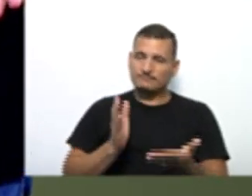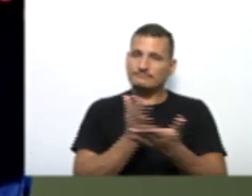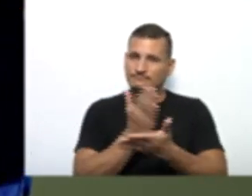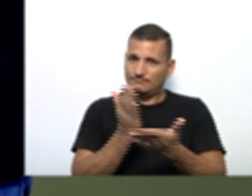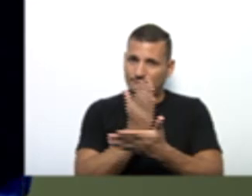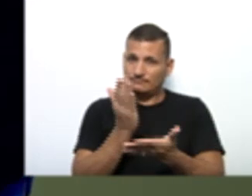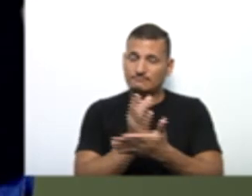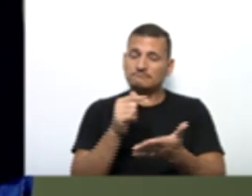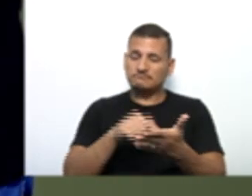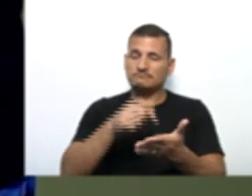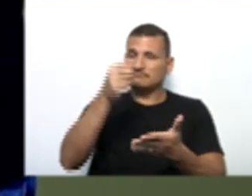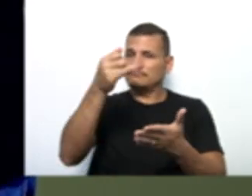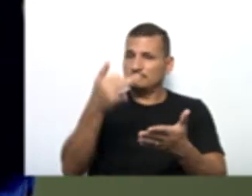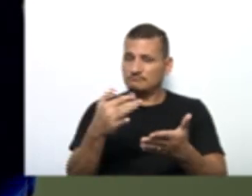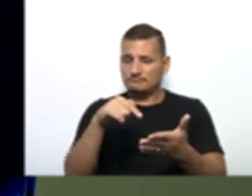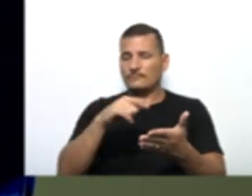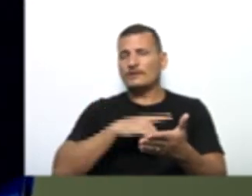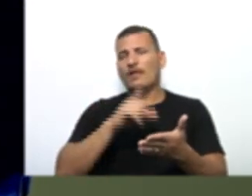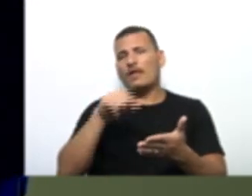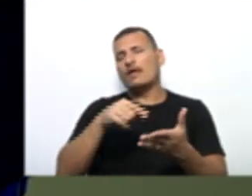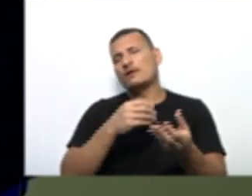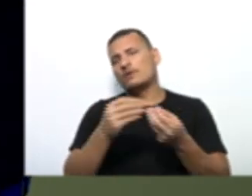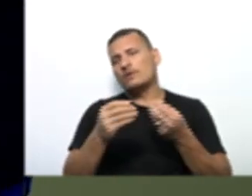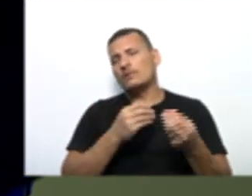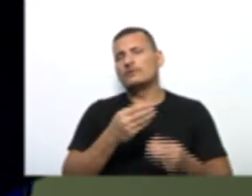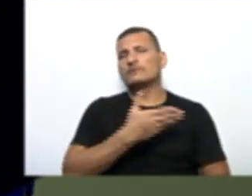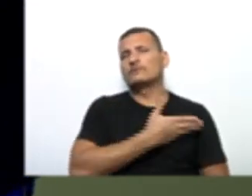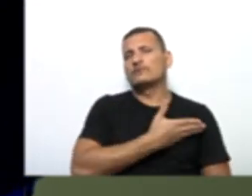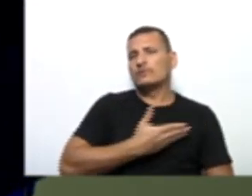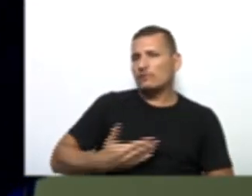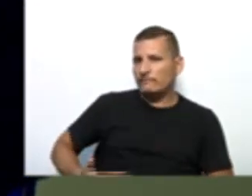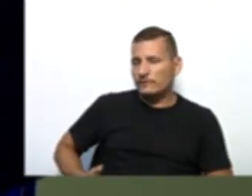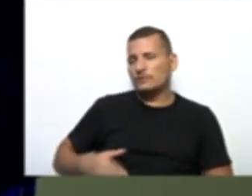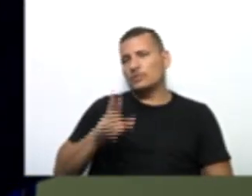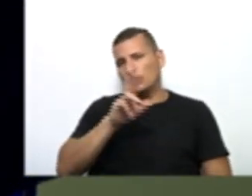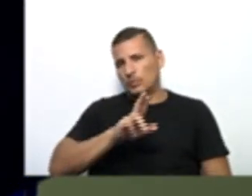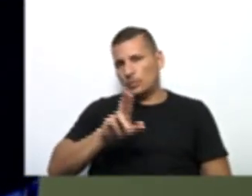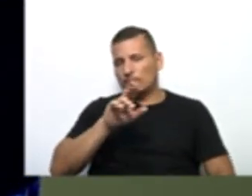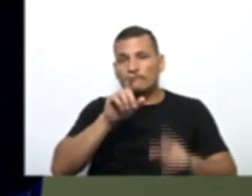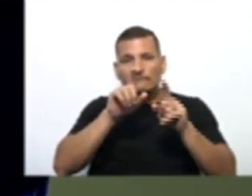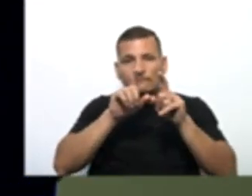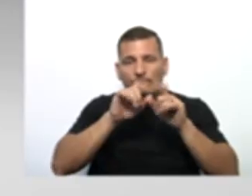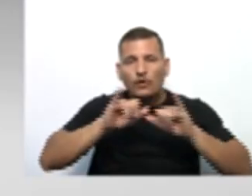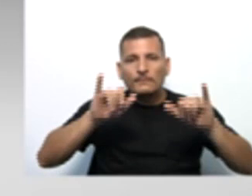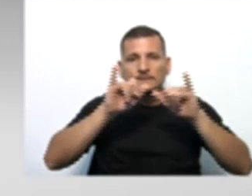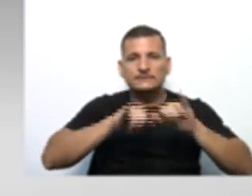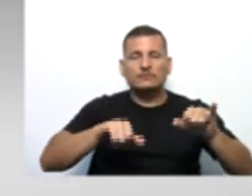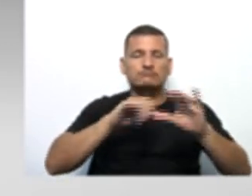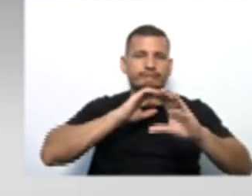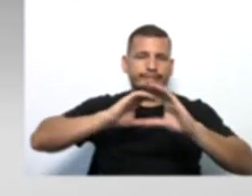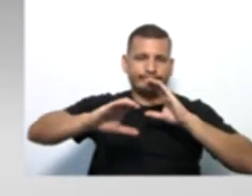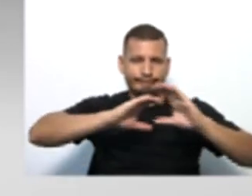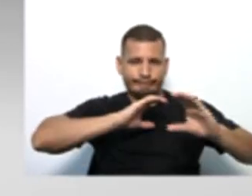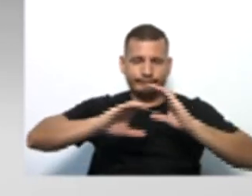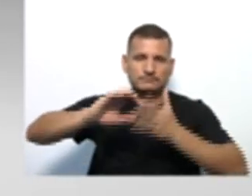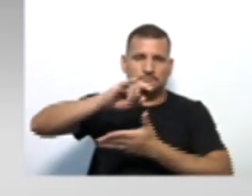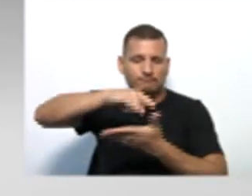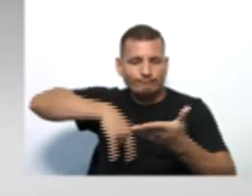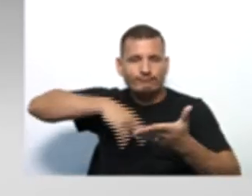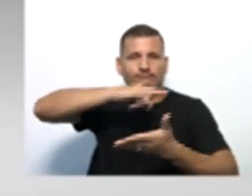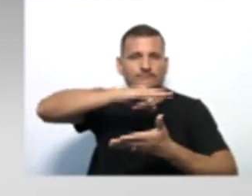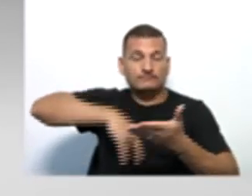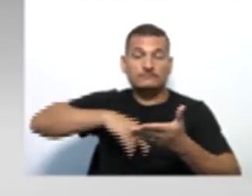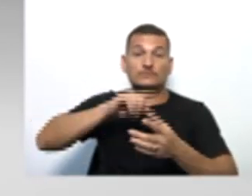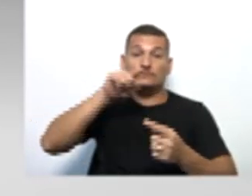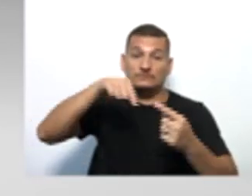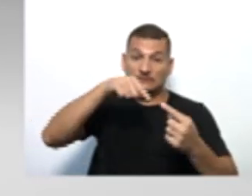redação oficial é a maneira pela qual o poder público redige atos normativos e comunicações. Então, o objetivo principal